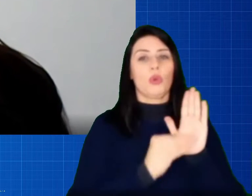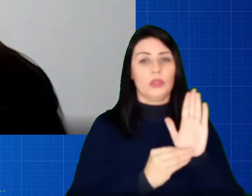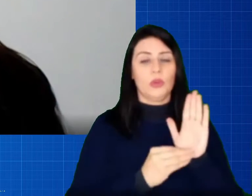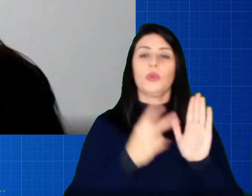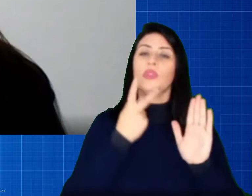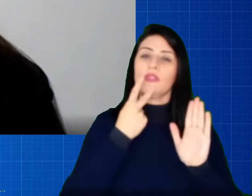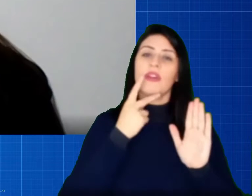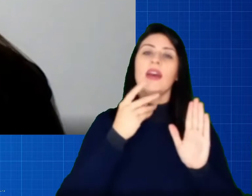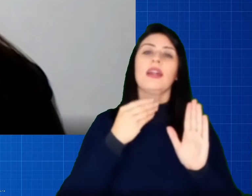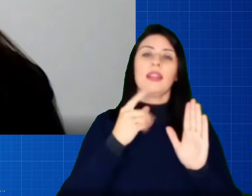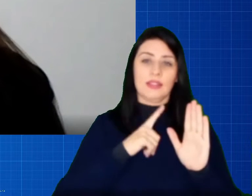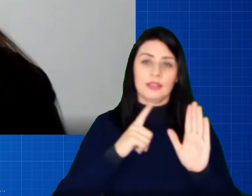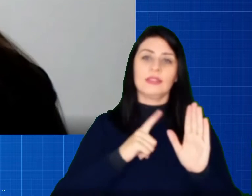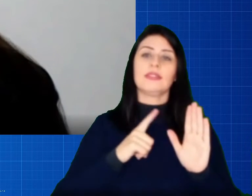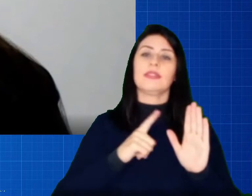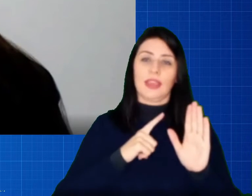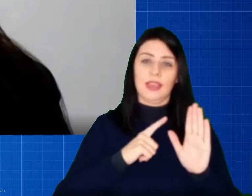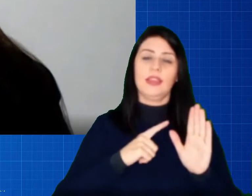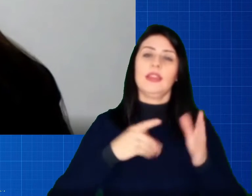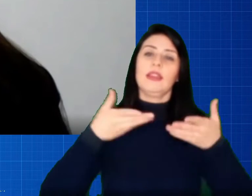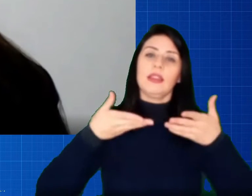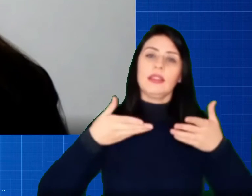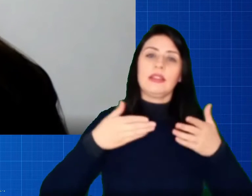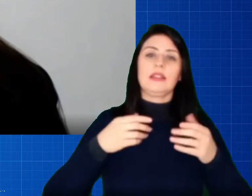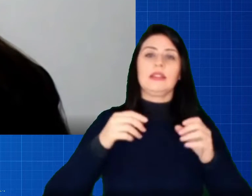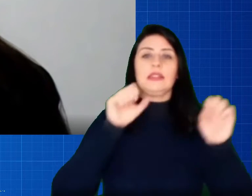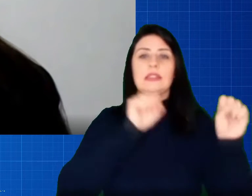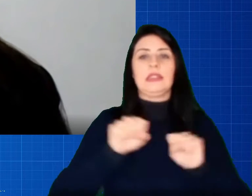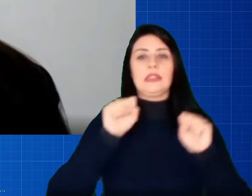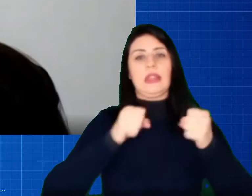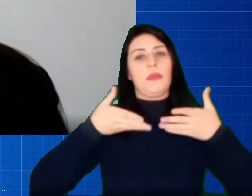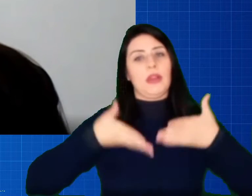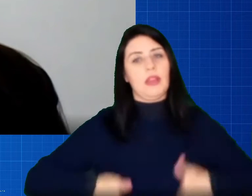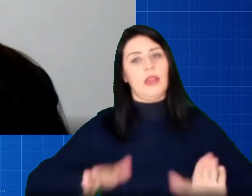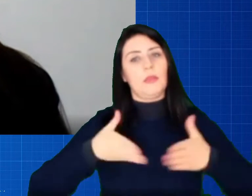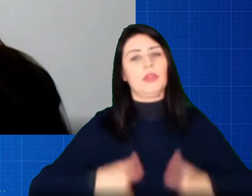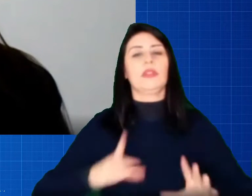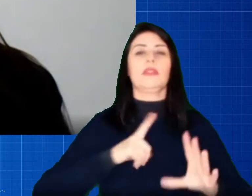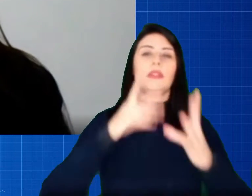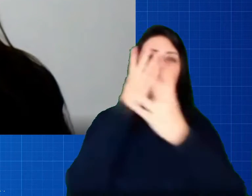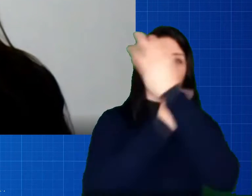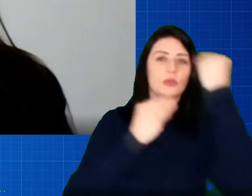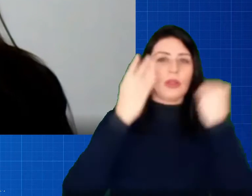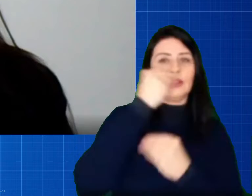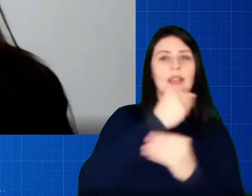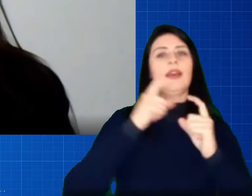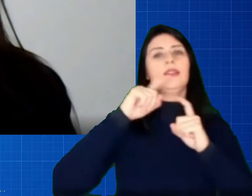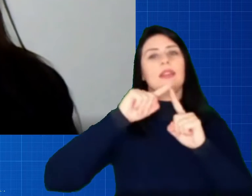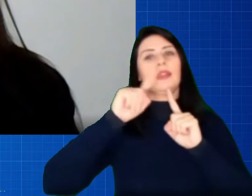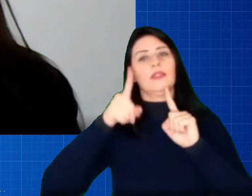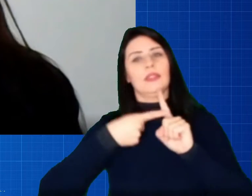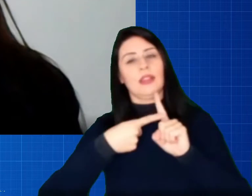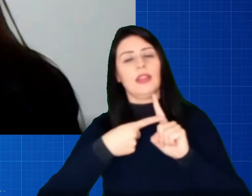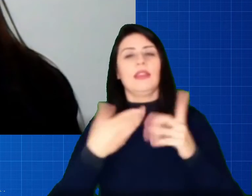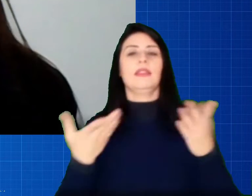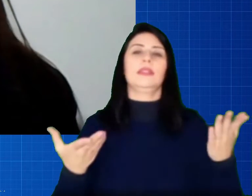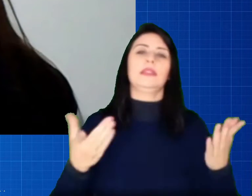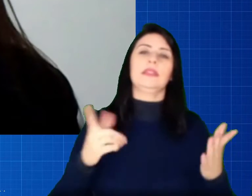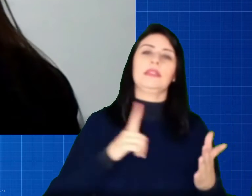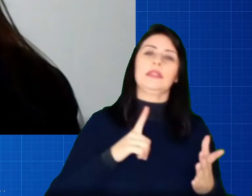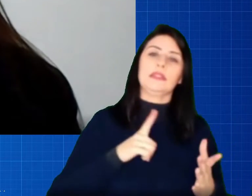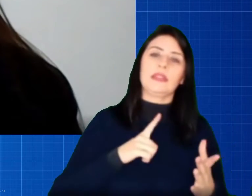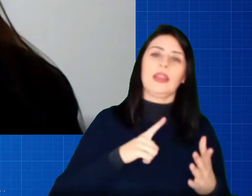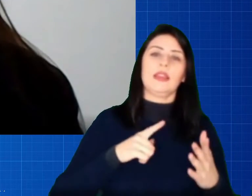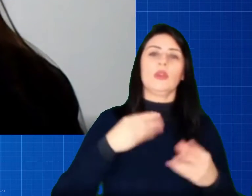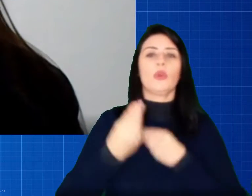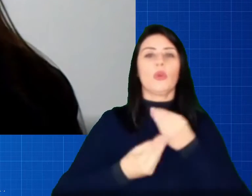o sistema reprodutor. E o sistema reprodutor é o quê? É a questão da sexualidade, fecundação, gravidez, daí tem a questão também